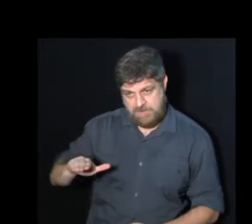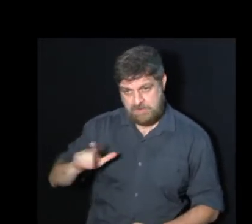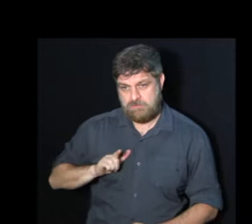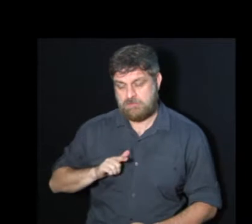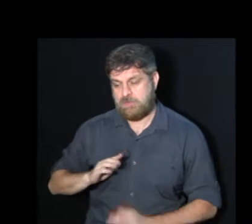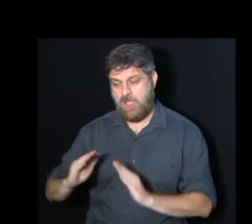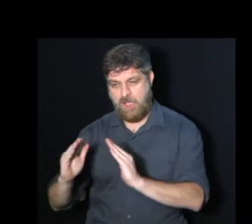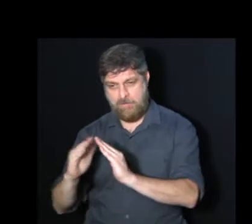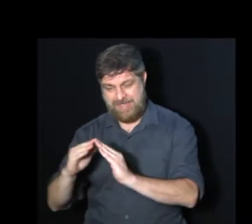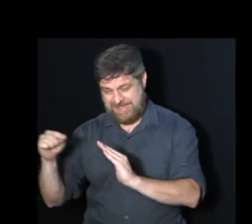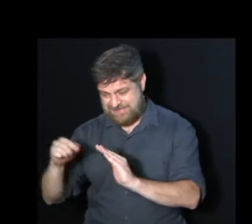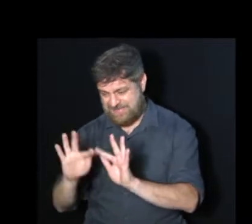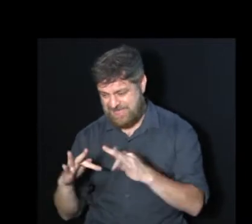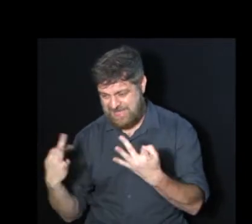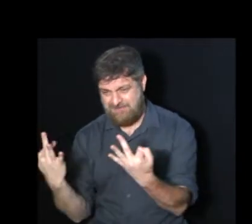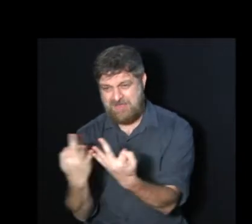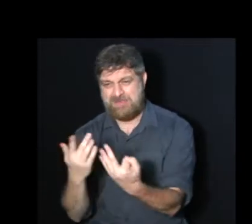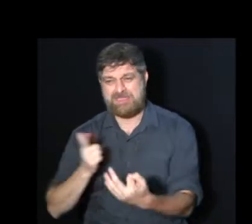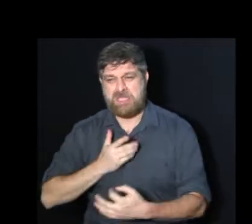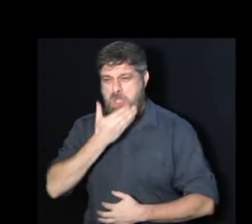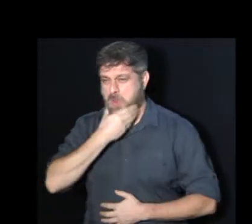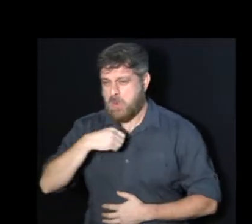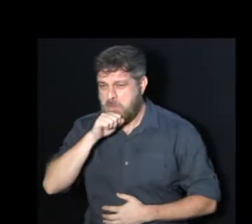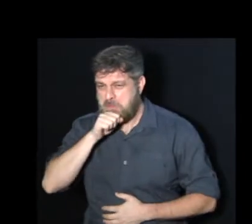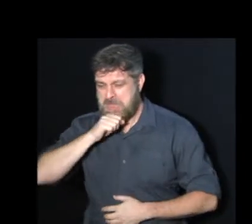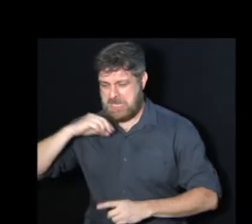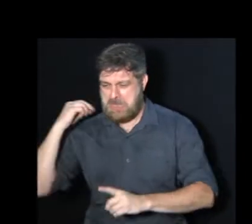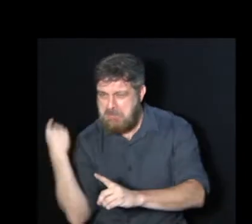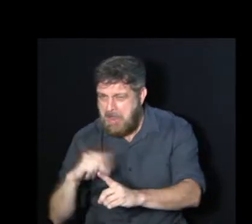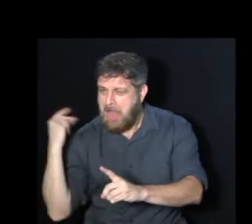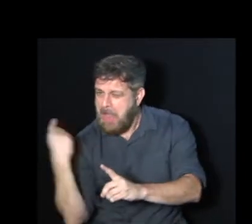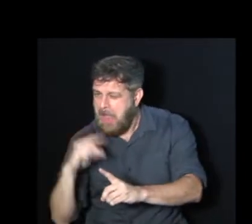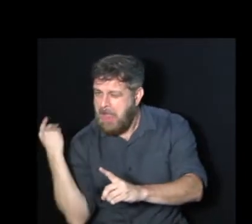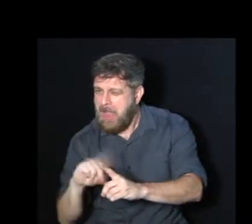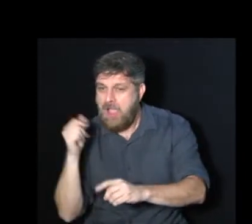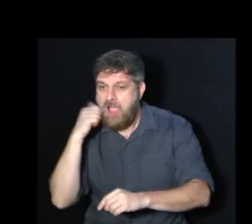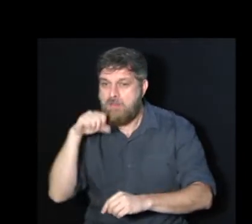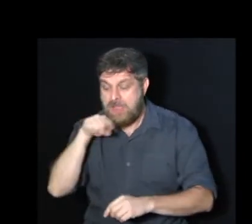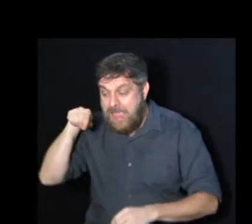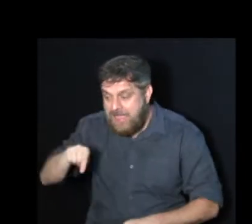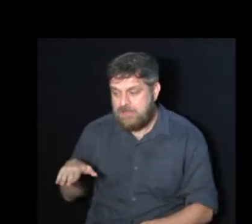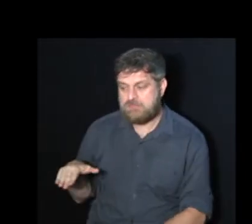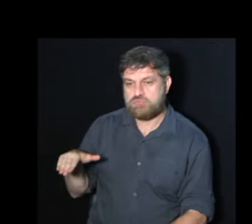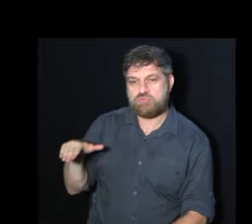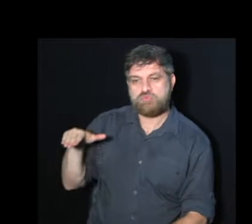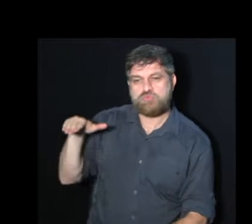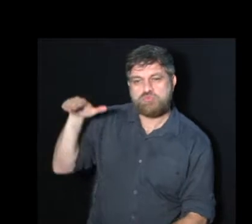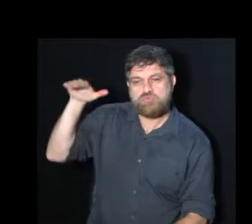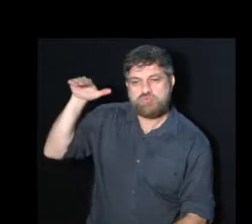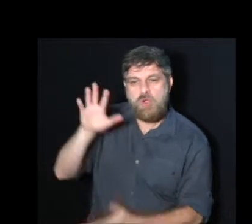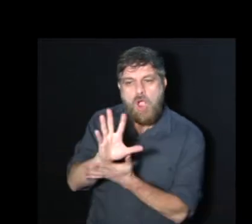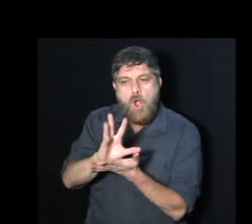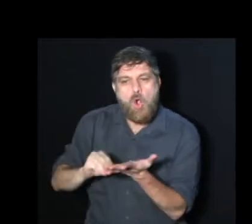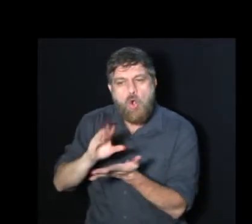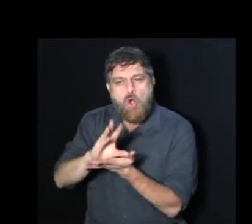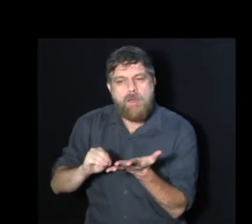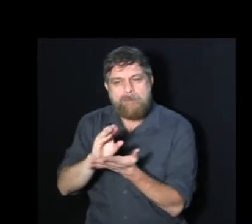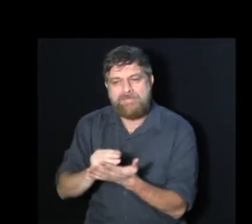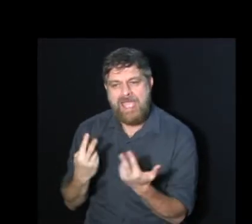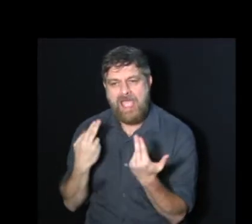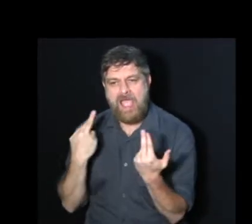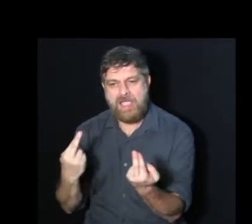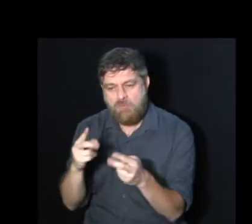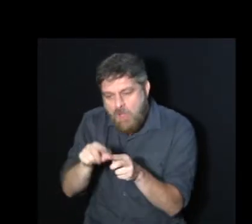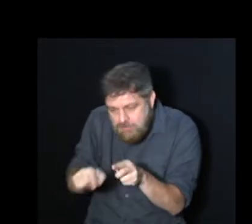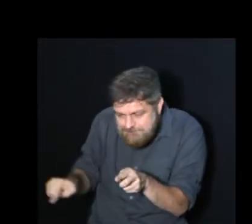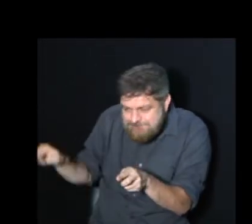ambiente familiar onde o pai agride a mãe, ele tem grandes probabilidades de também perpetuar essa situação